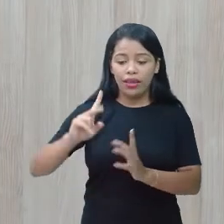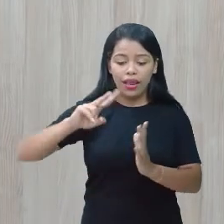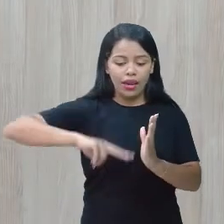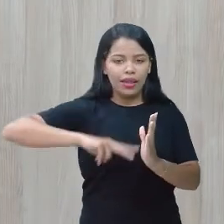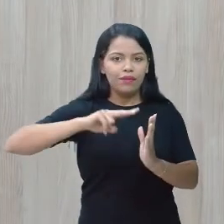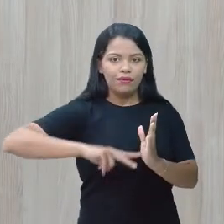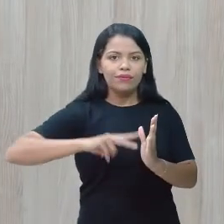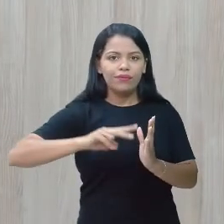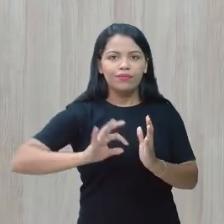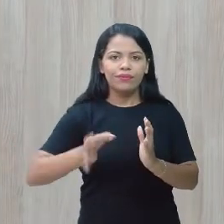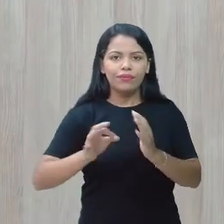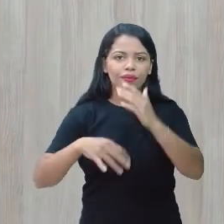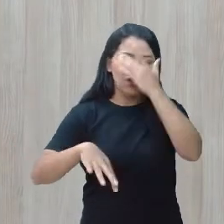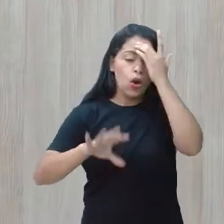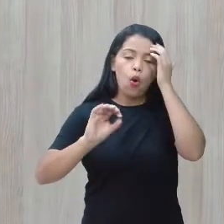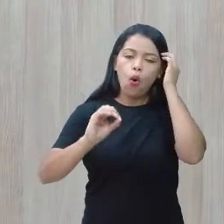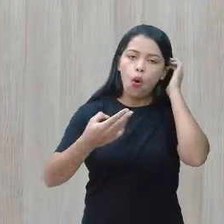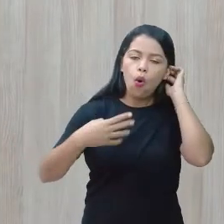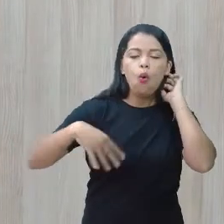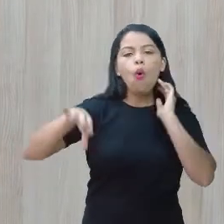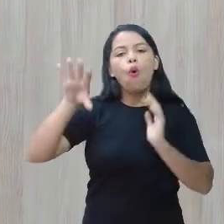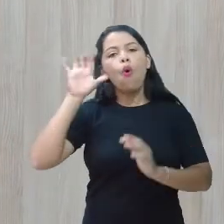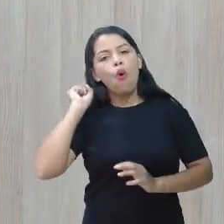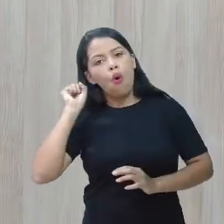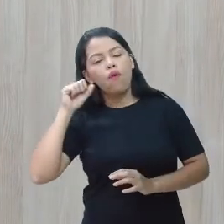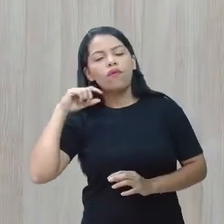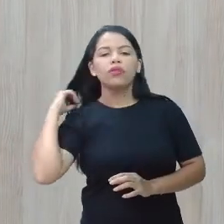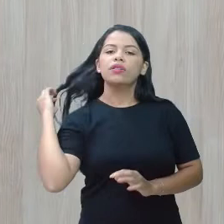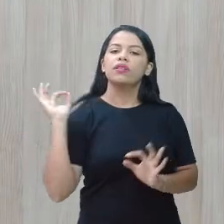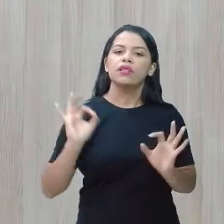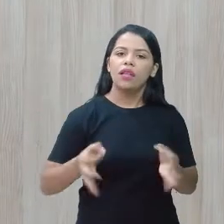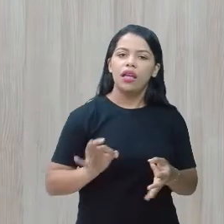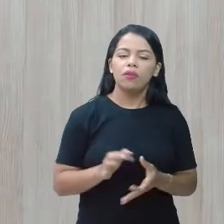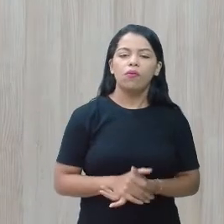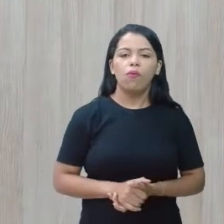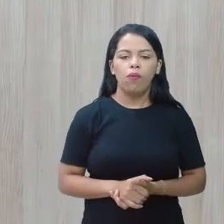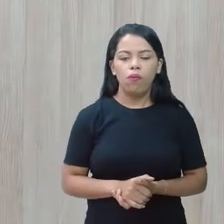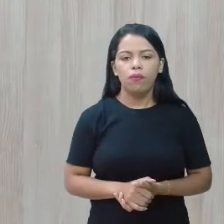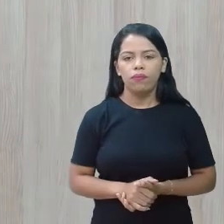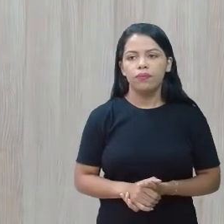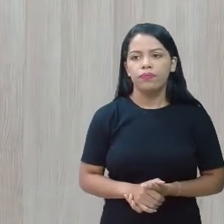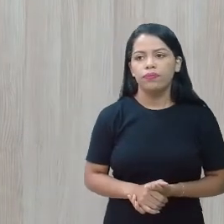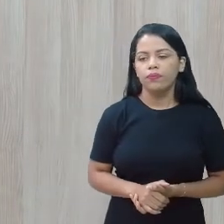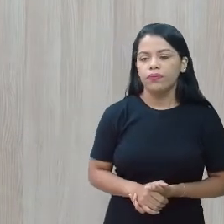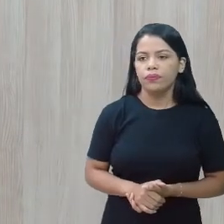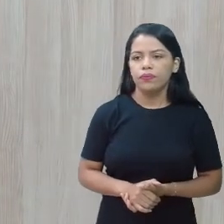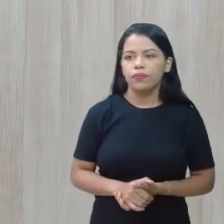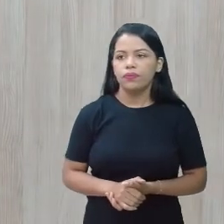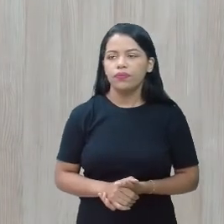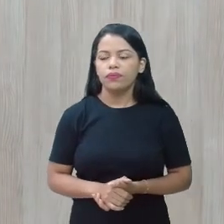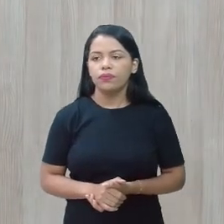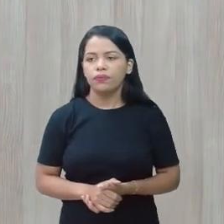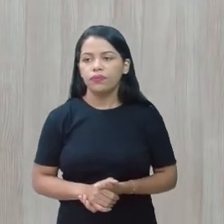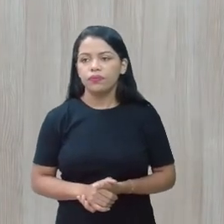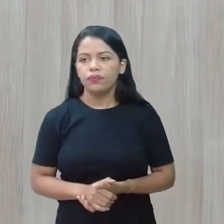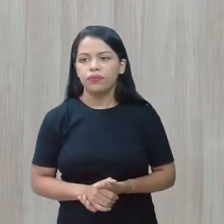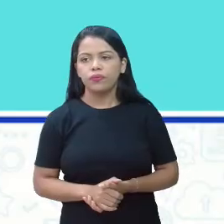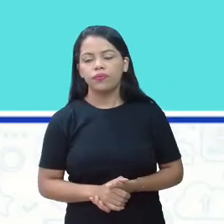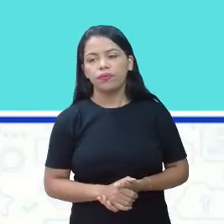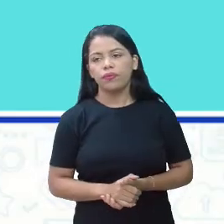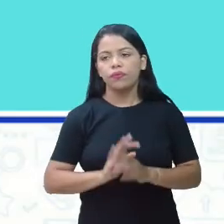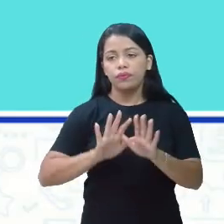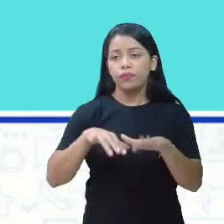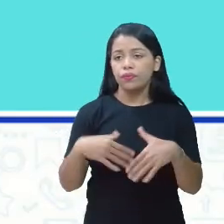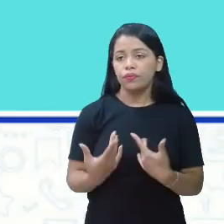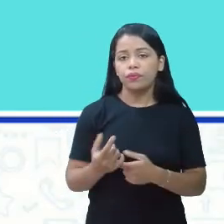que escuta a piada, a anedota que está sendo contada, tá? E